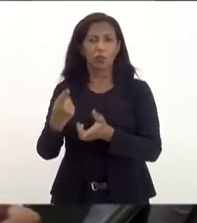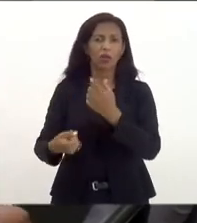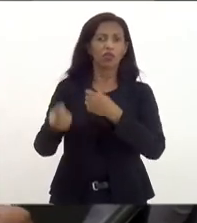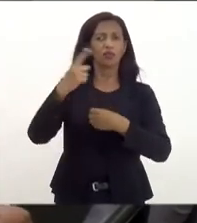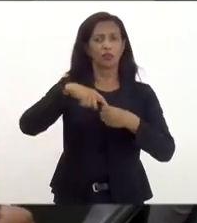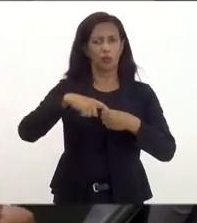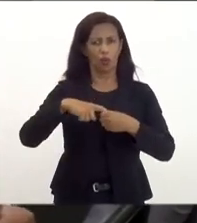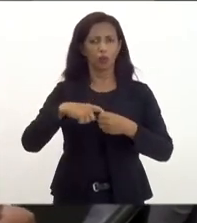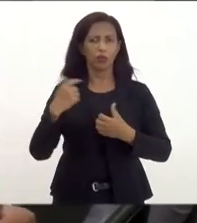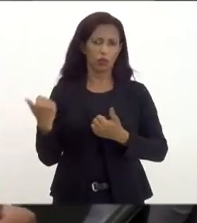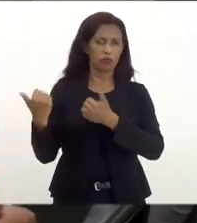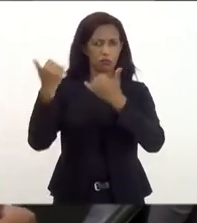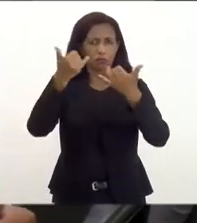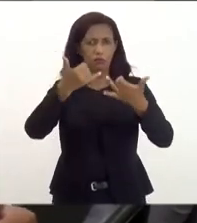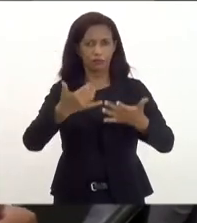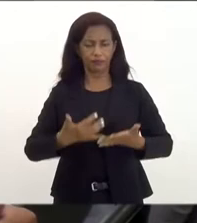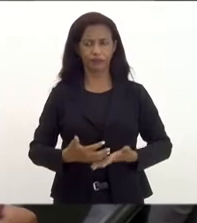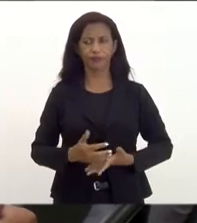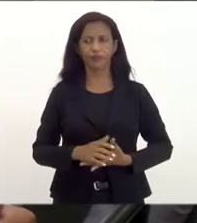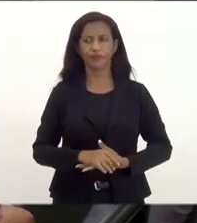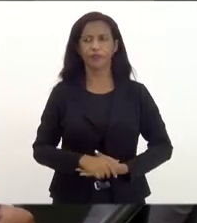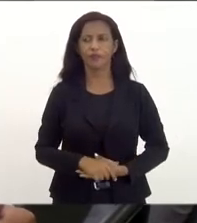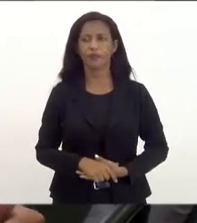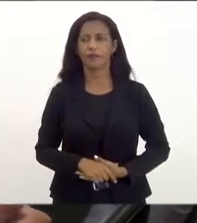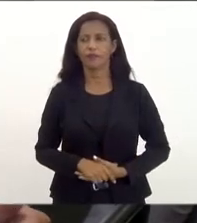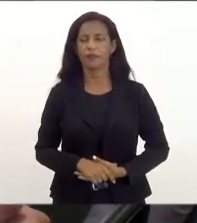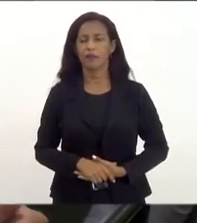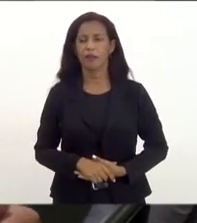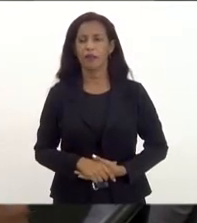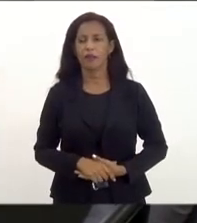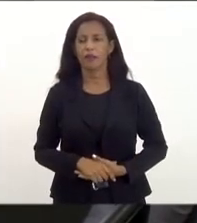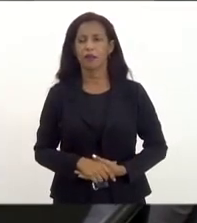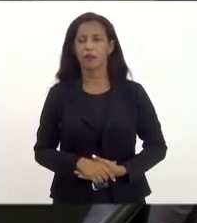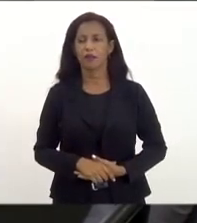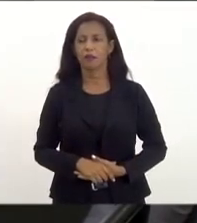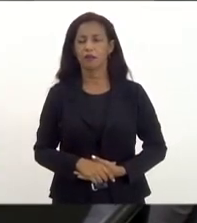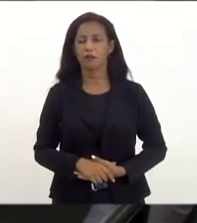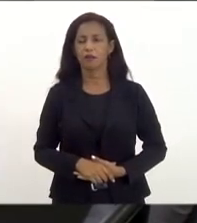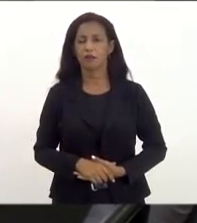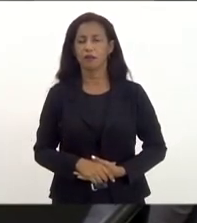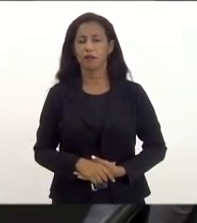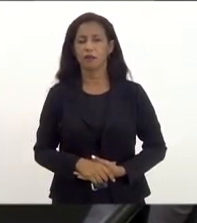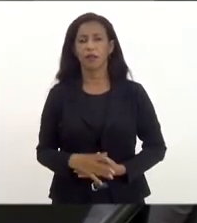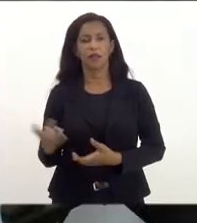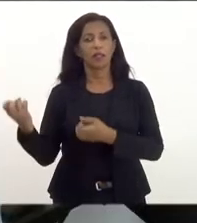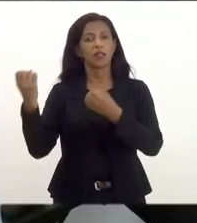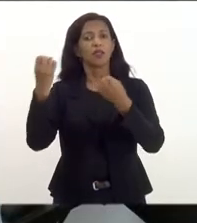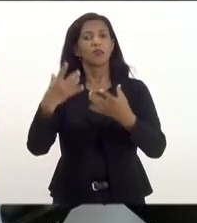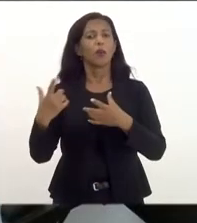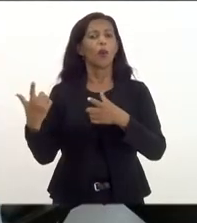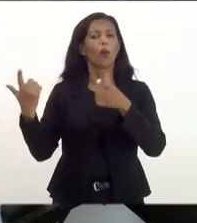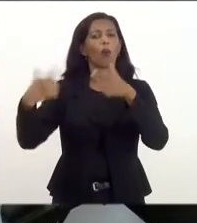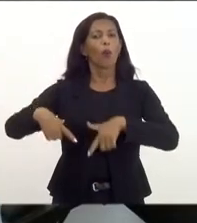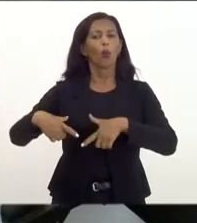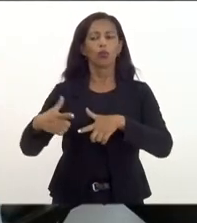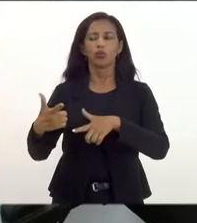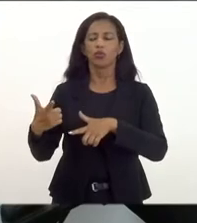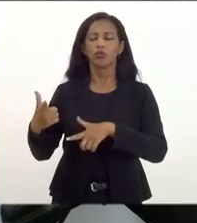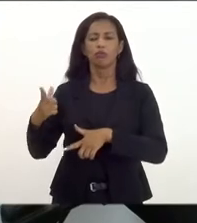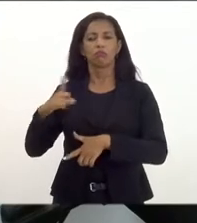volta e coloca coloca um estádio que ela tá a